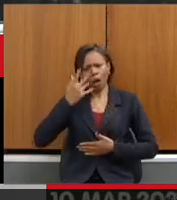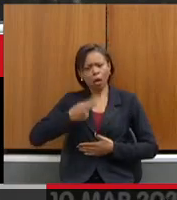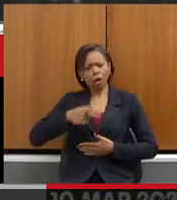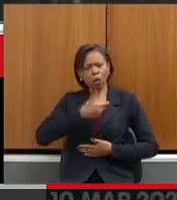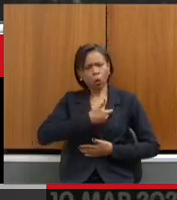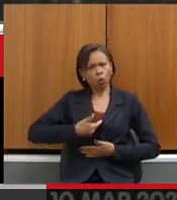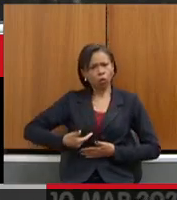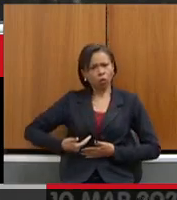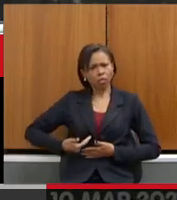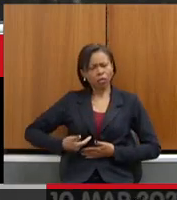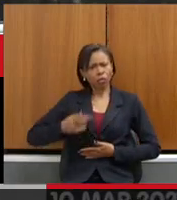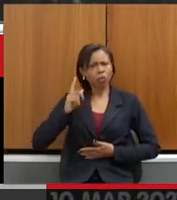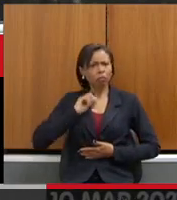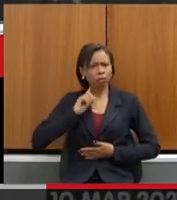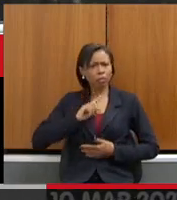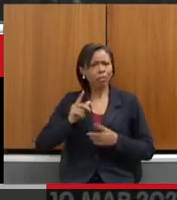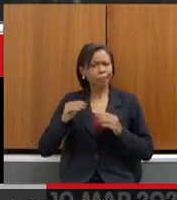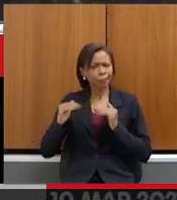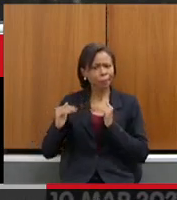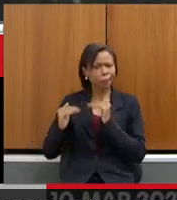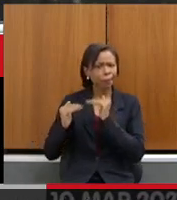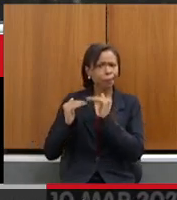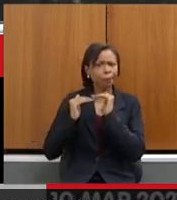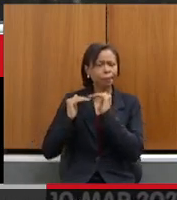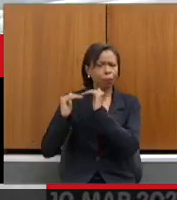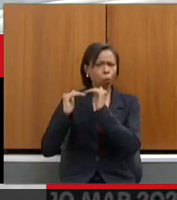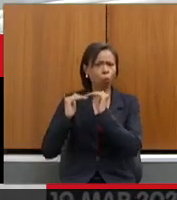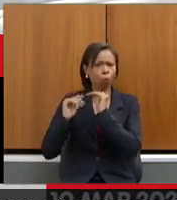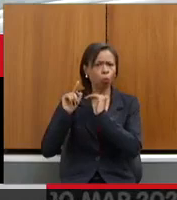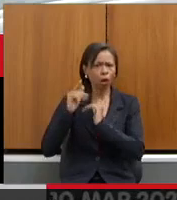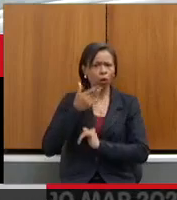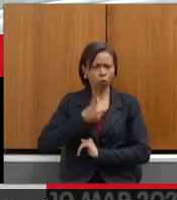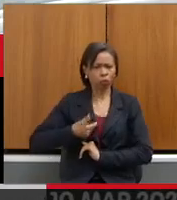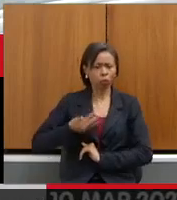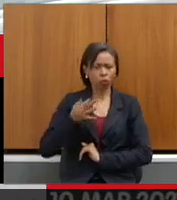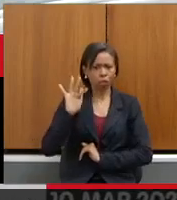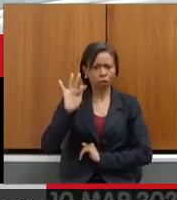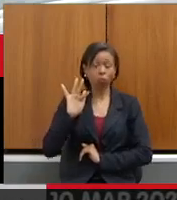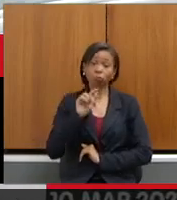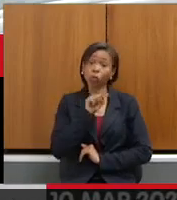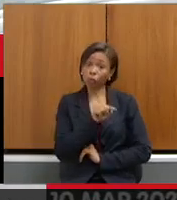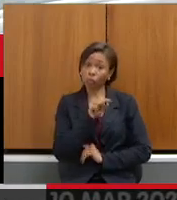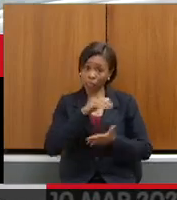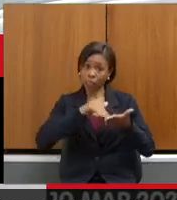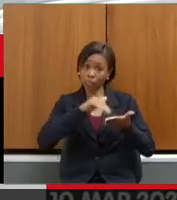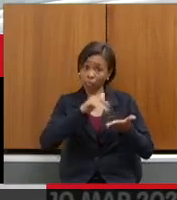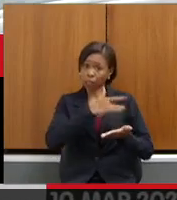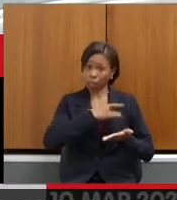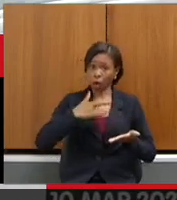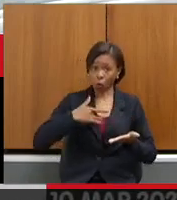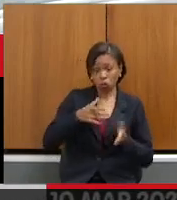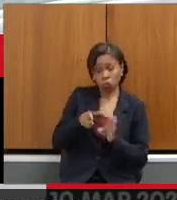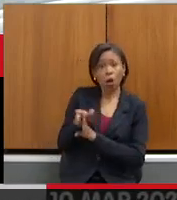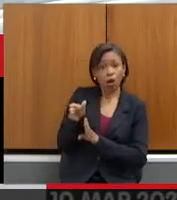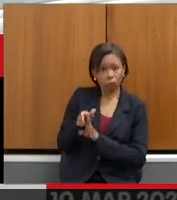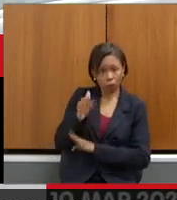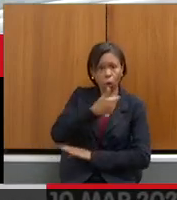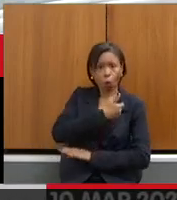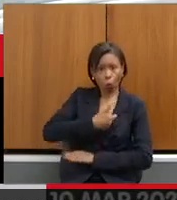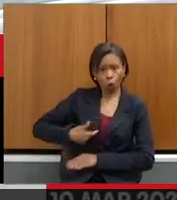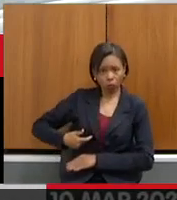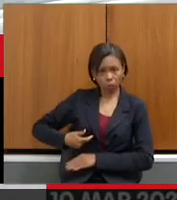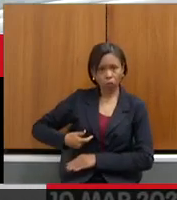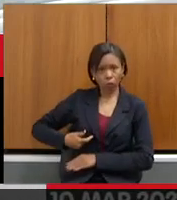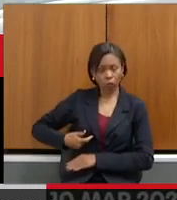esse alinhamento ali Federal nós temos que ao secretário de saúde acredito eu né Com toda a capacidade deve oriental o governador nesse sentido